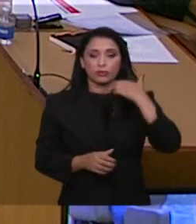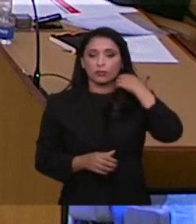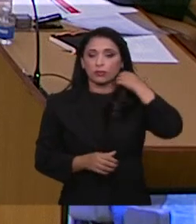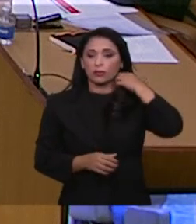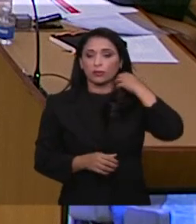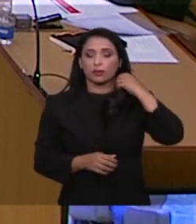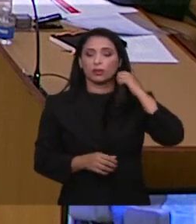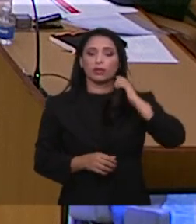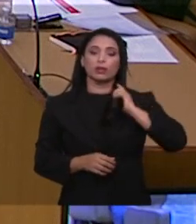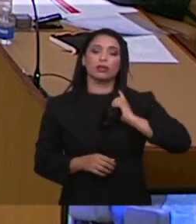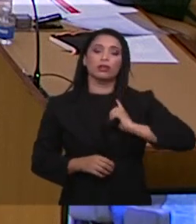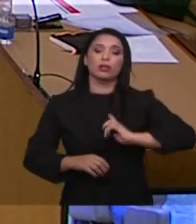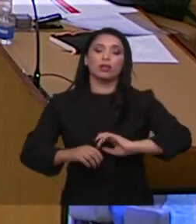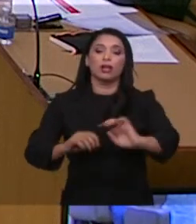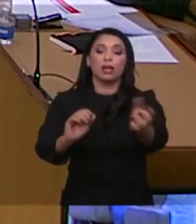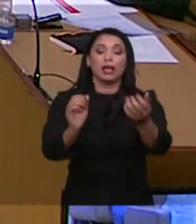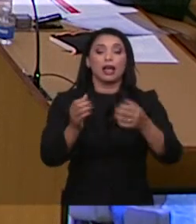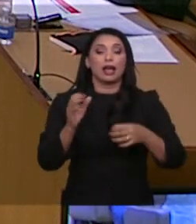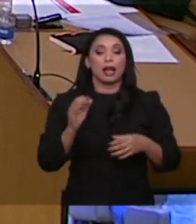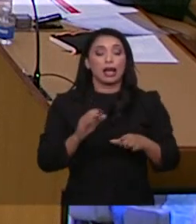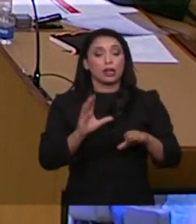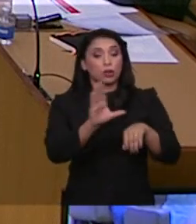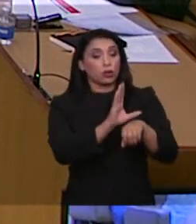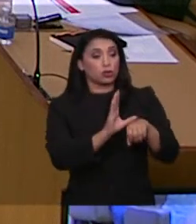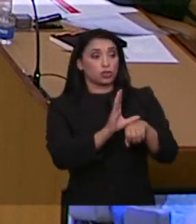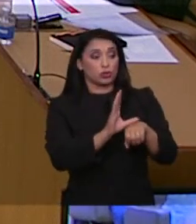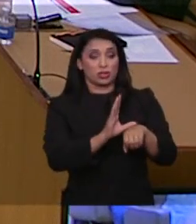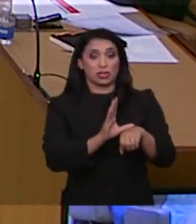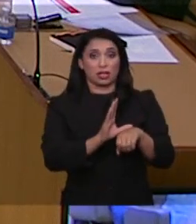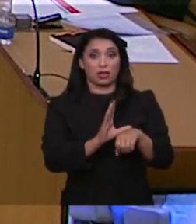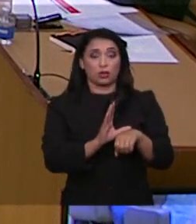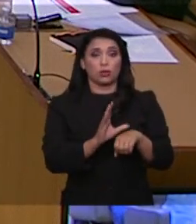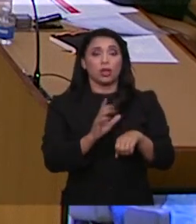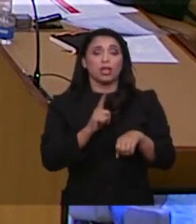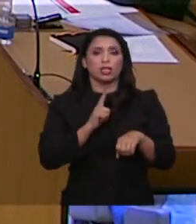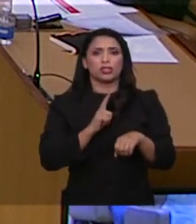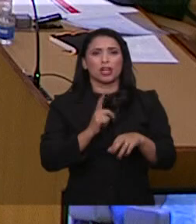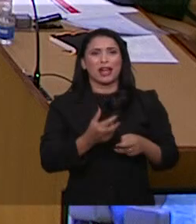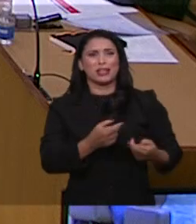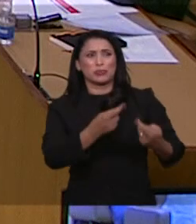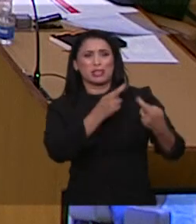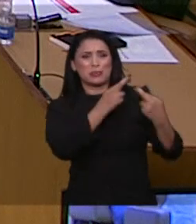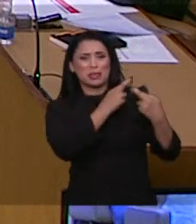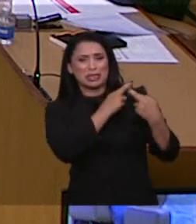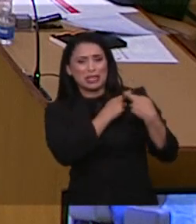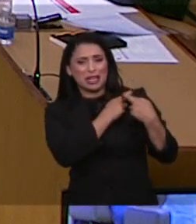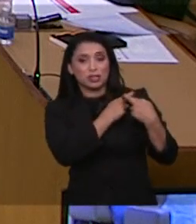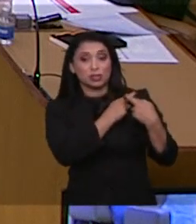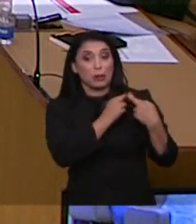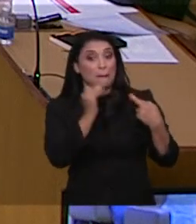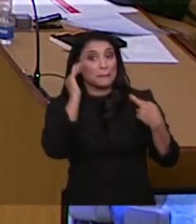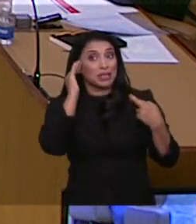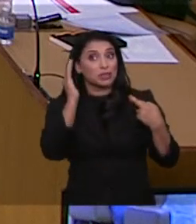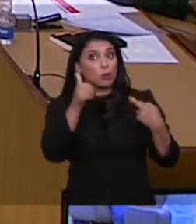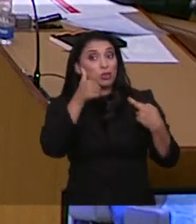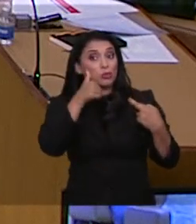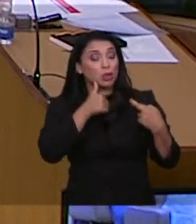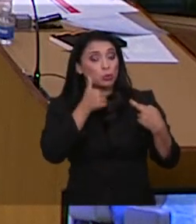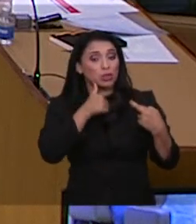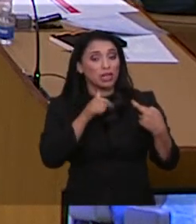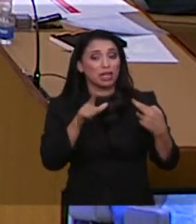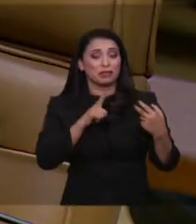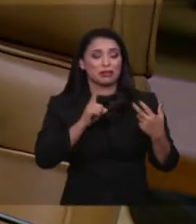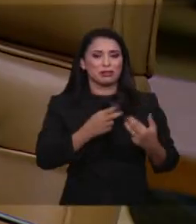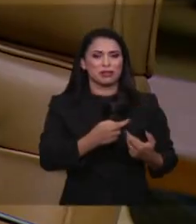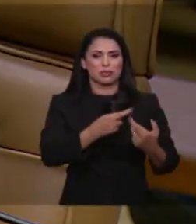Constituição quis retirar essa carga, e essa carga era muito dura, principalmente para a mulher,